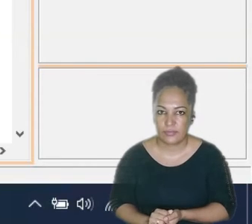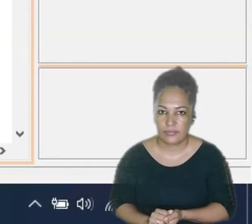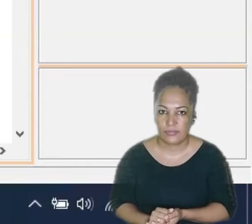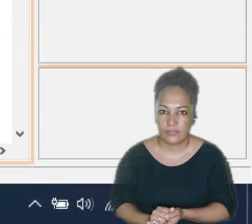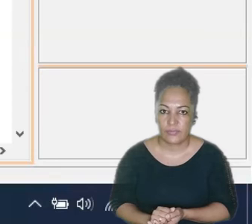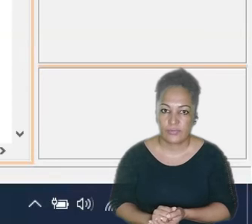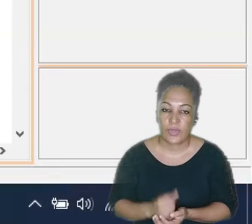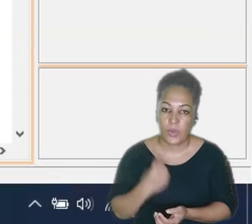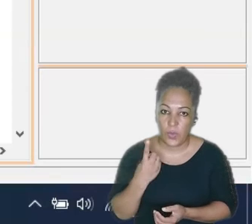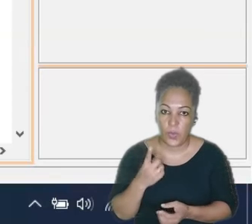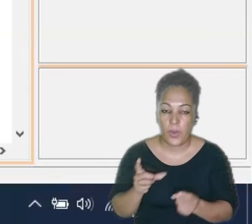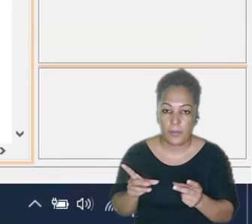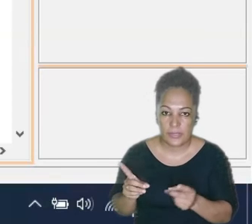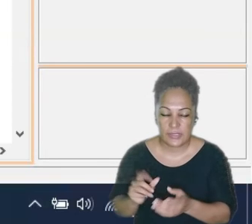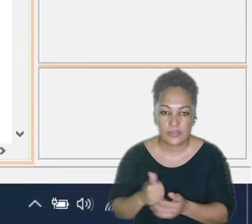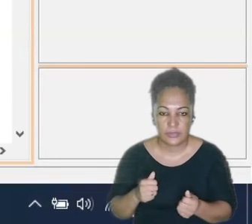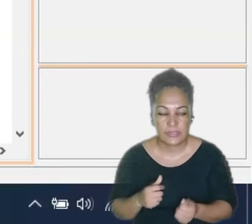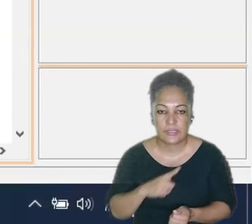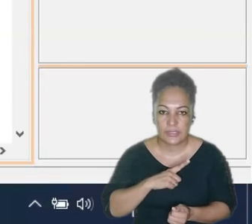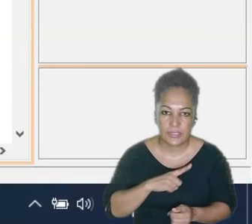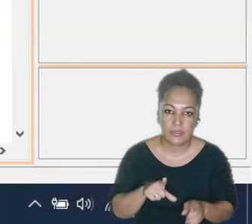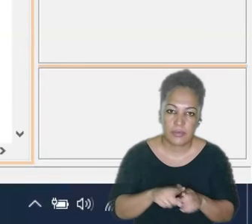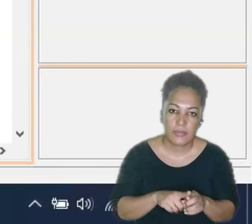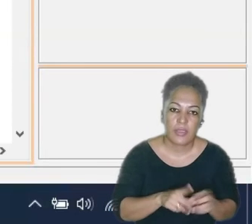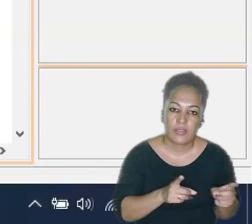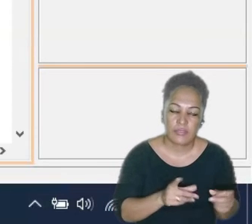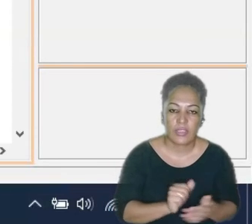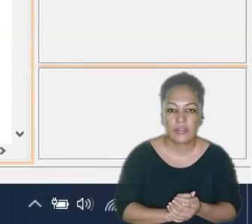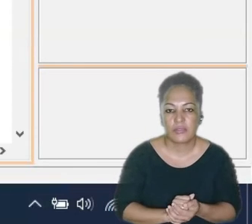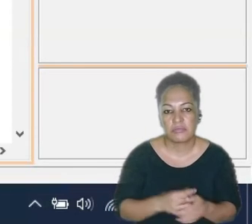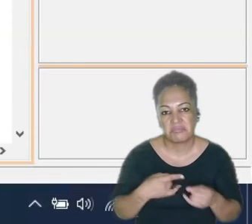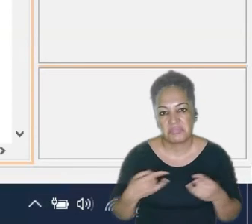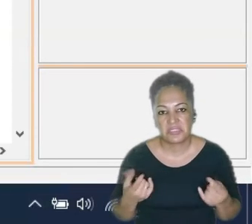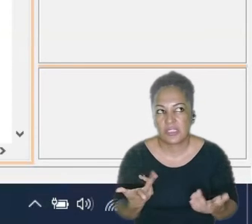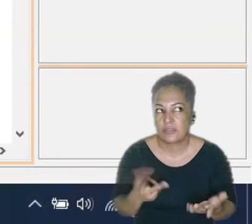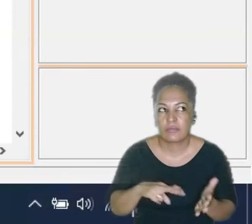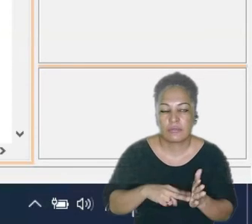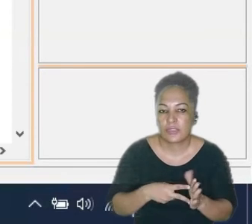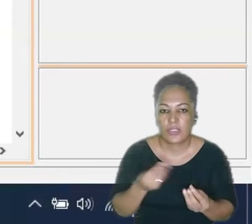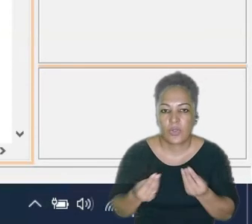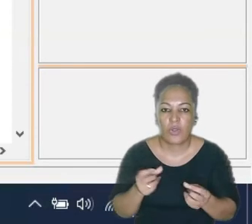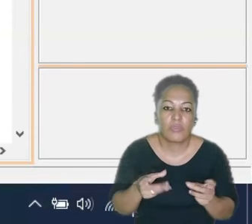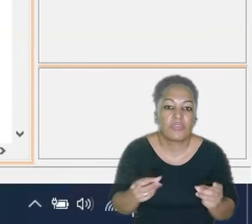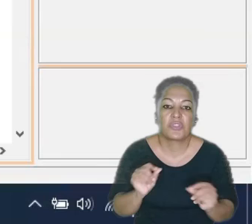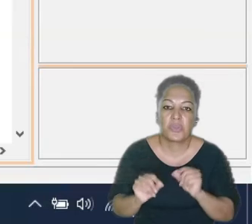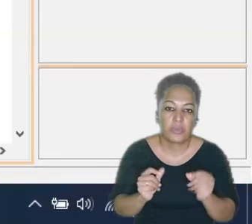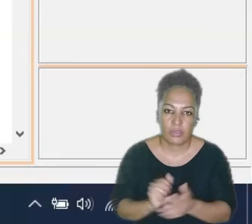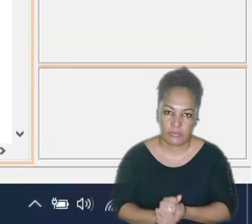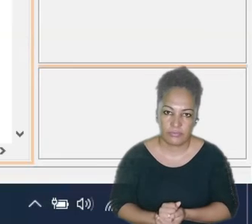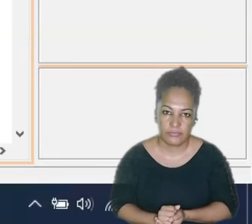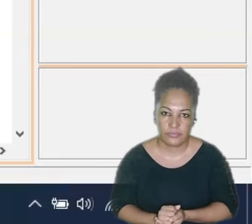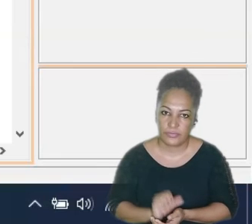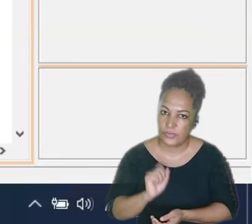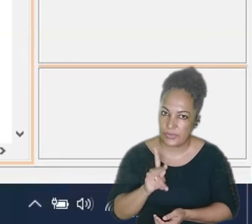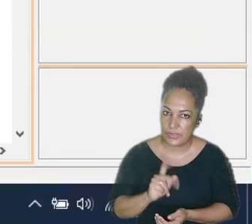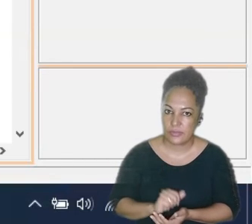venda. Uma passagem para uma venda. Uma passagem para existir precisa de uma venda? Sim, né? Não tem sentido ela existir se ela